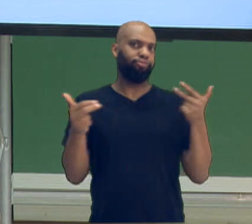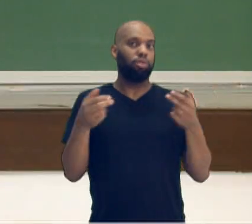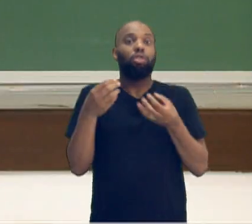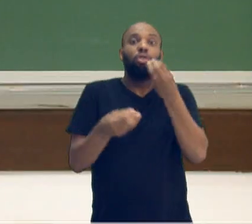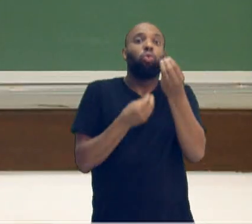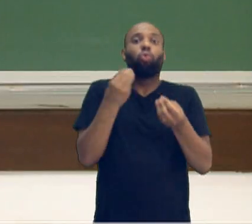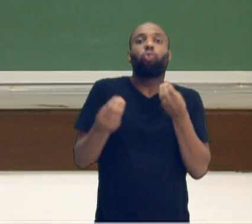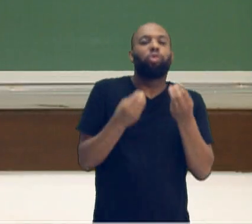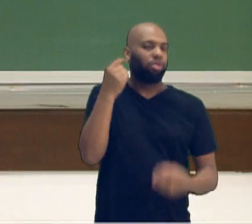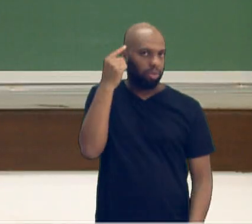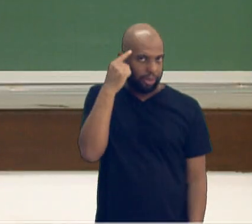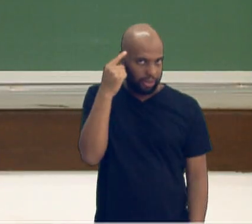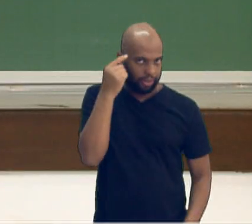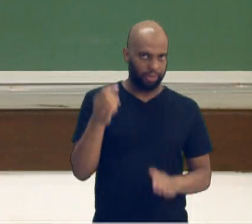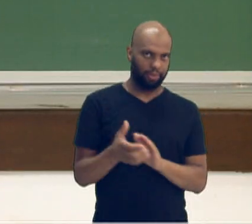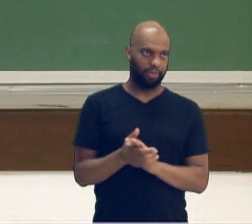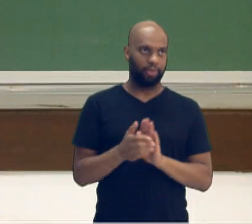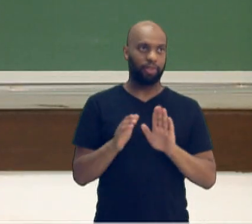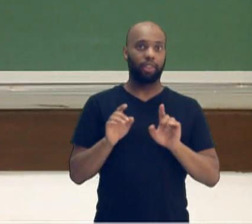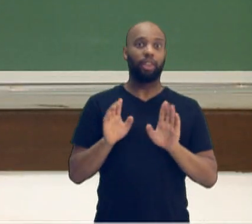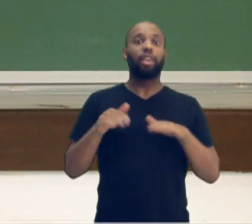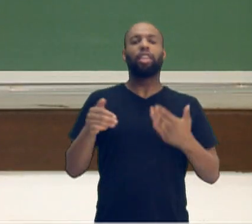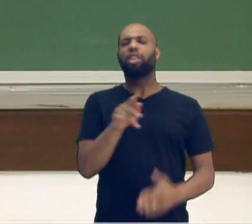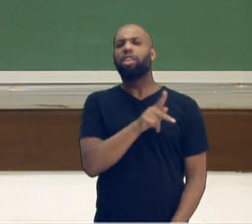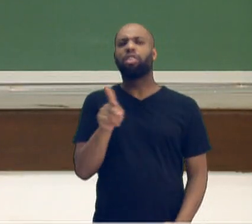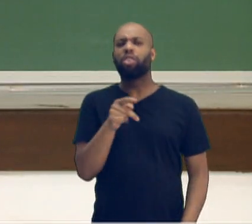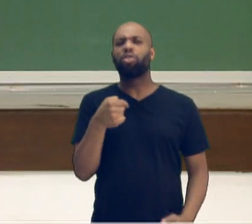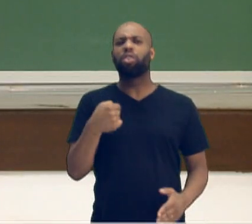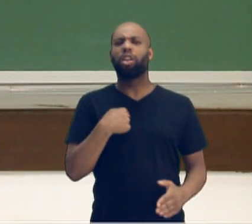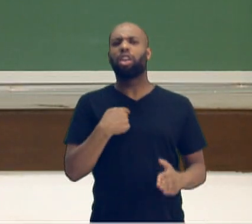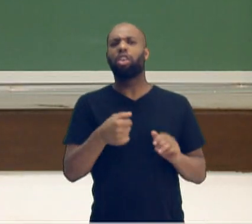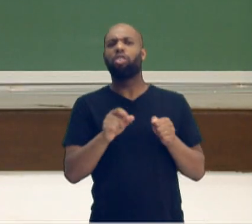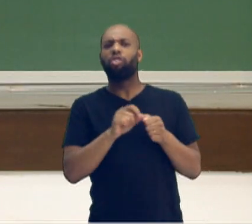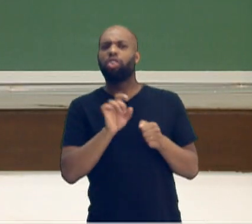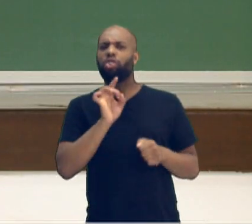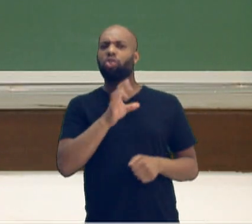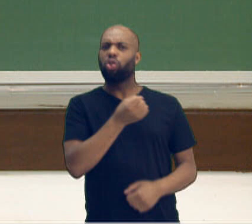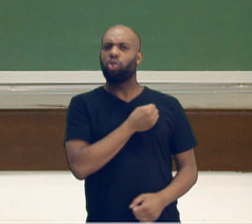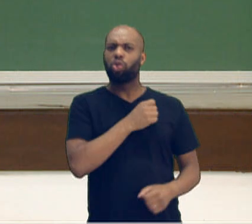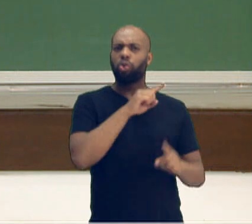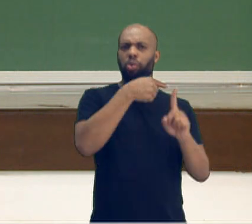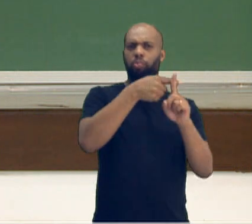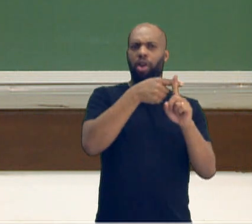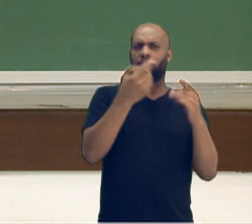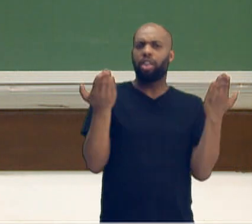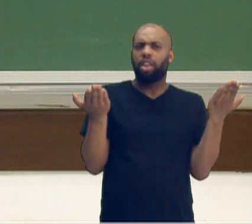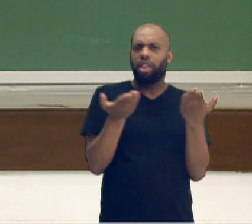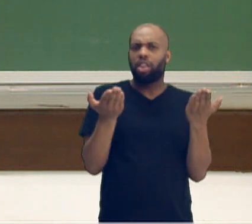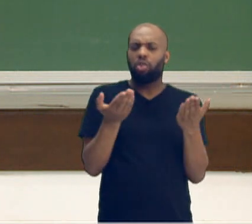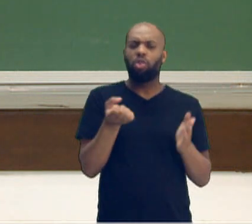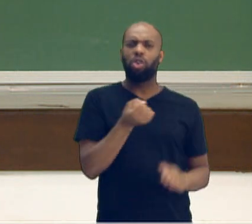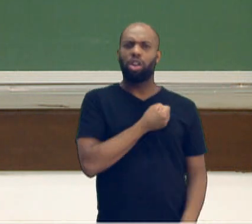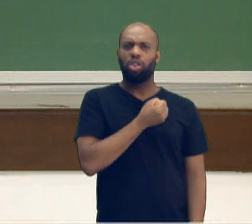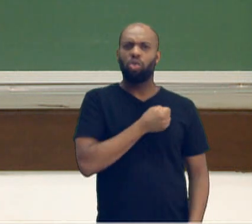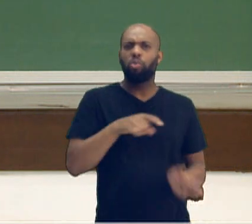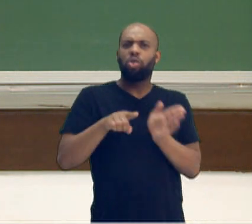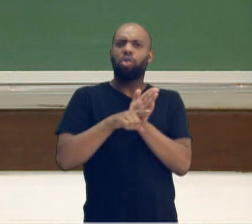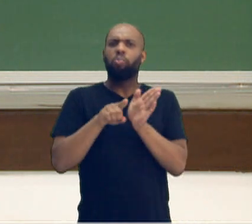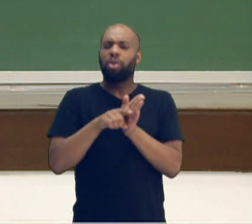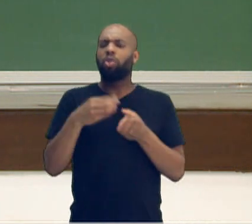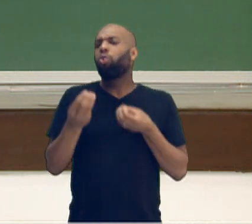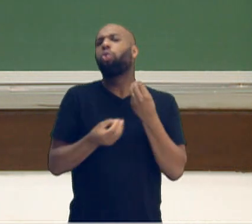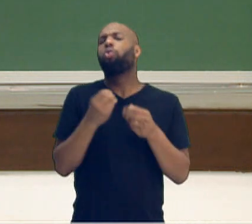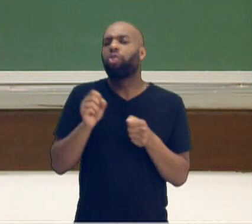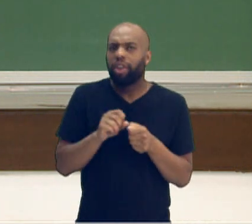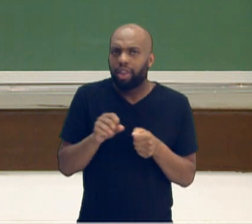é que eu vou pensar? Mas, professora, lá a gente fez só com os números positivos. E com os números positivos e negativos? O que, que eu preciso